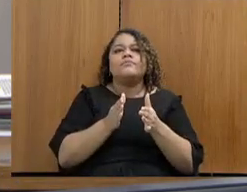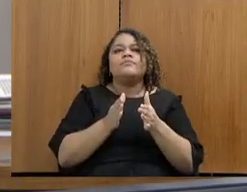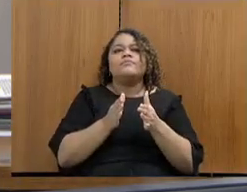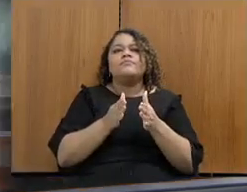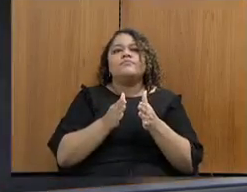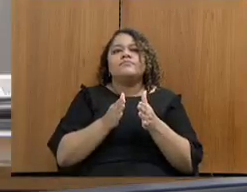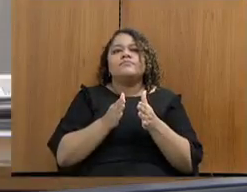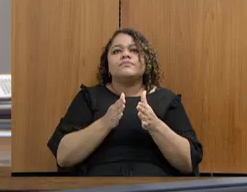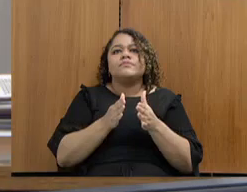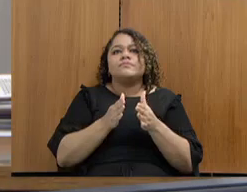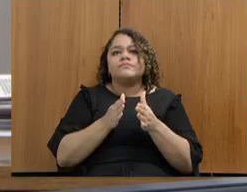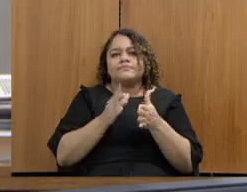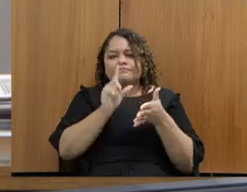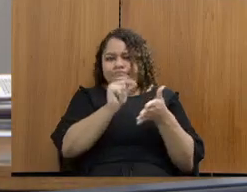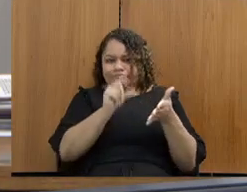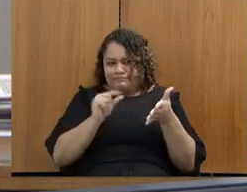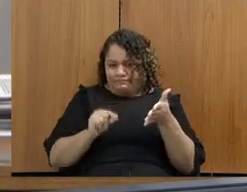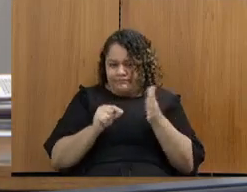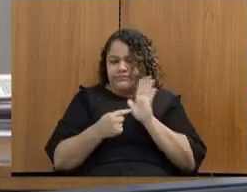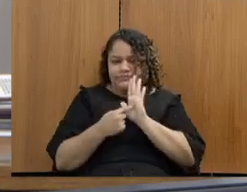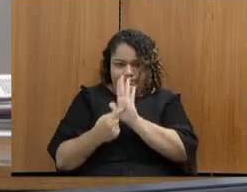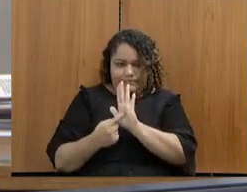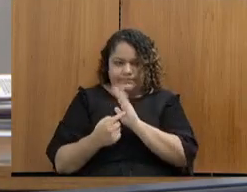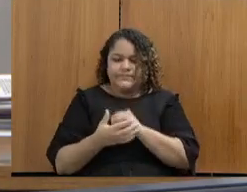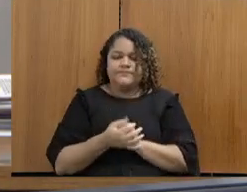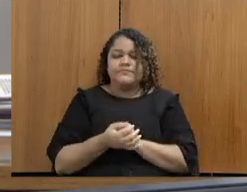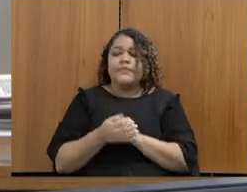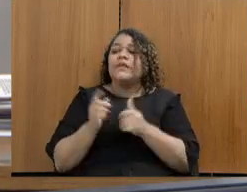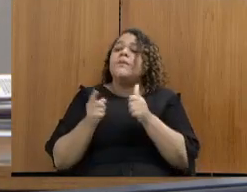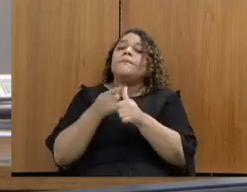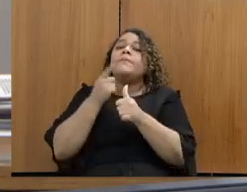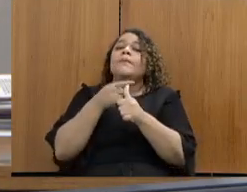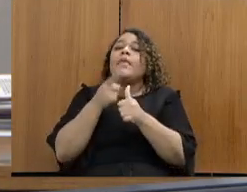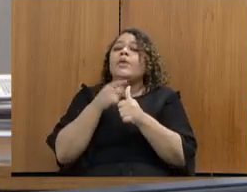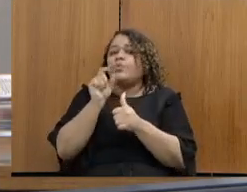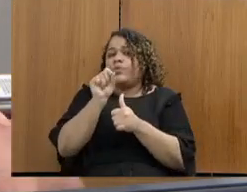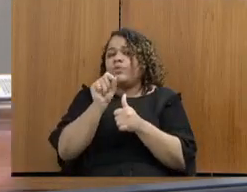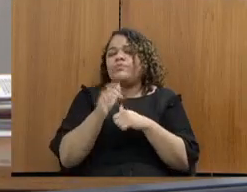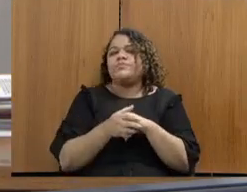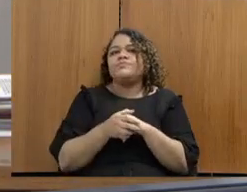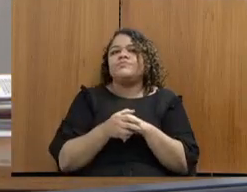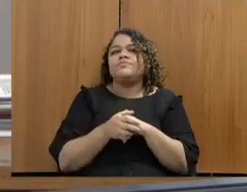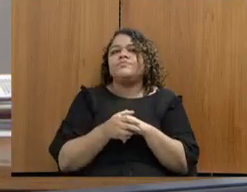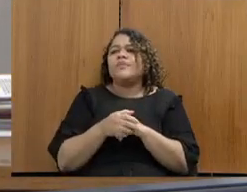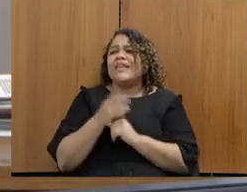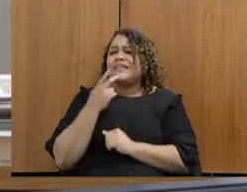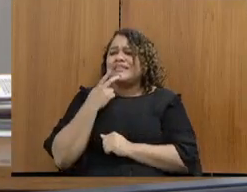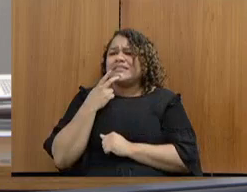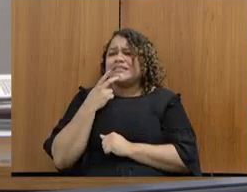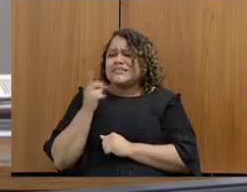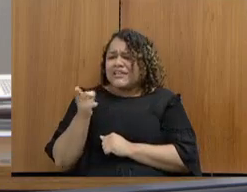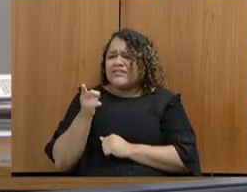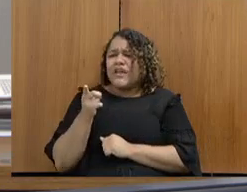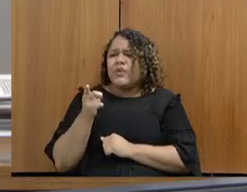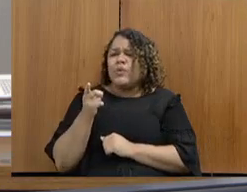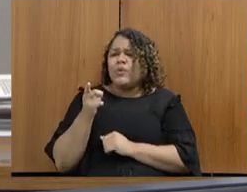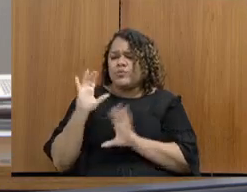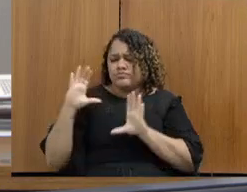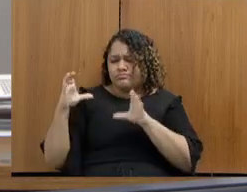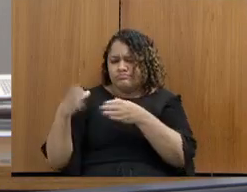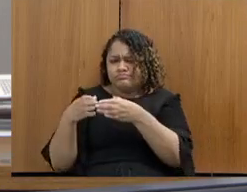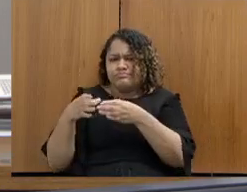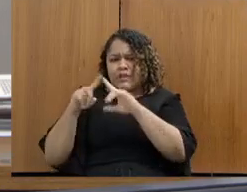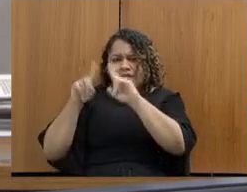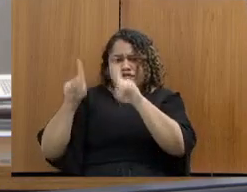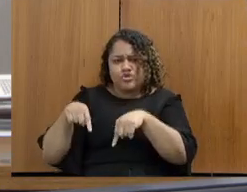o primeiro ponto que eu gostaria de ouvir da senhora é o efetivo aqui a senhora falou que é da hora de 12.022 o efetivo